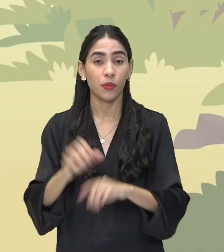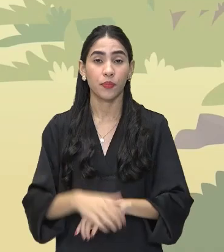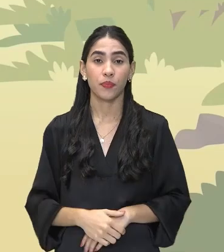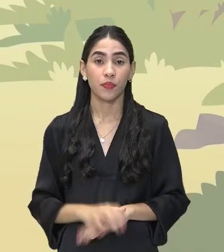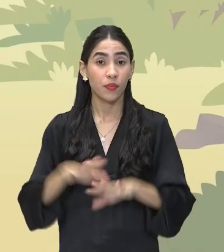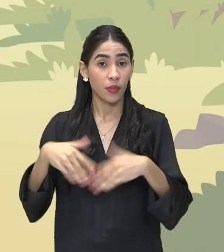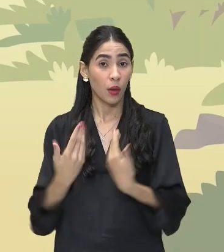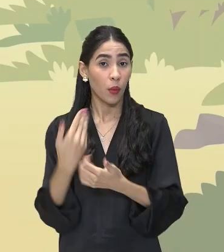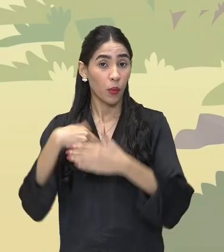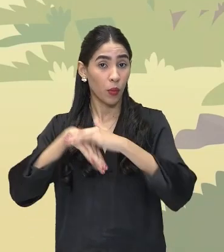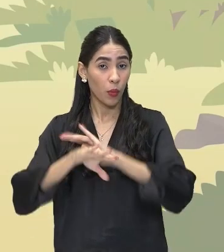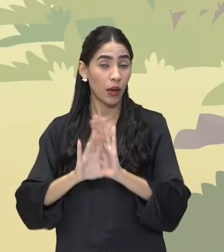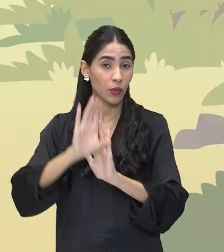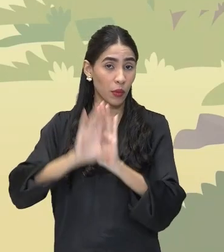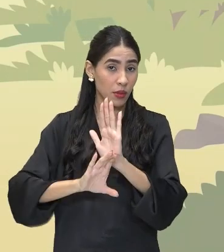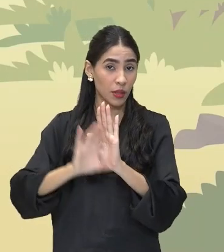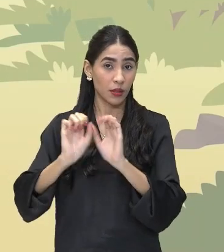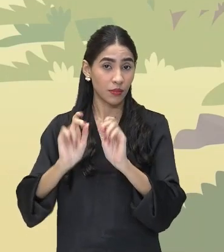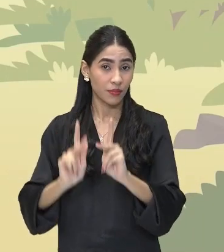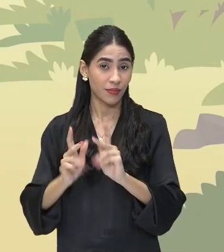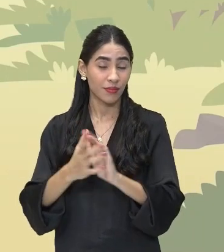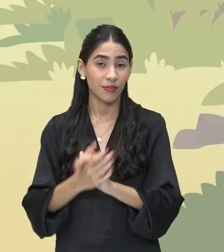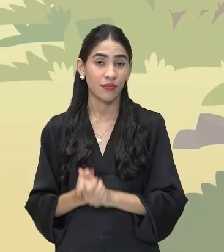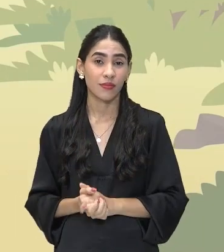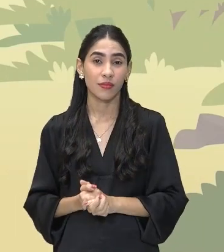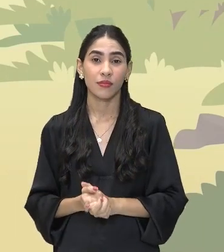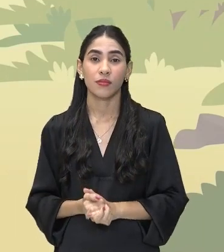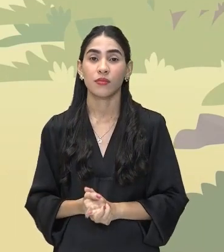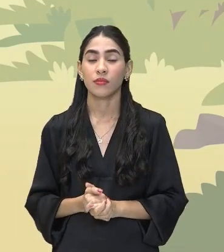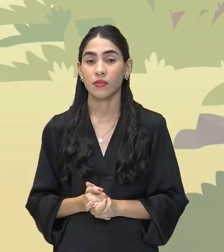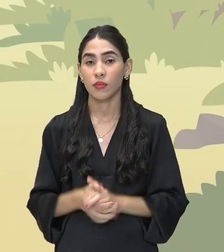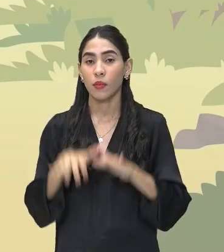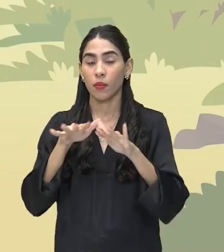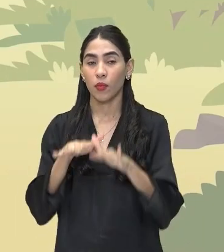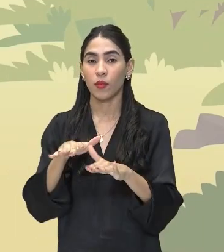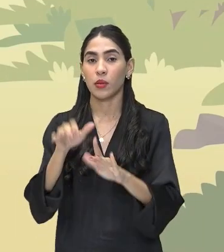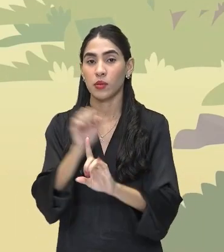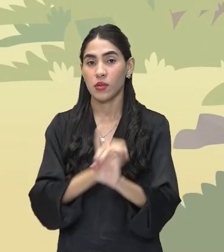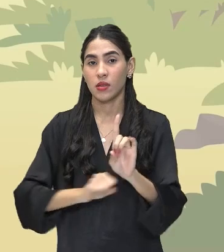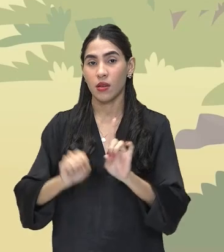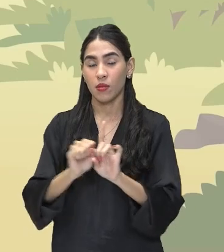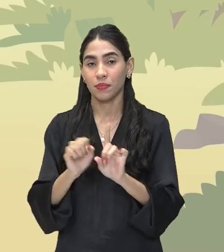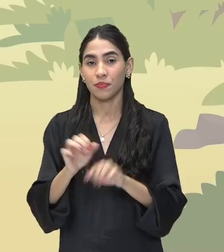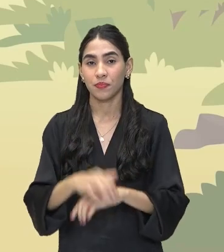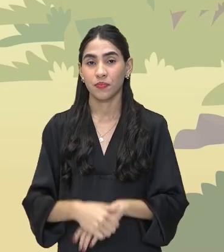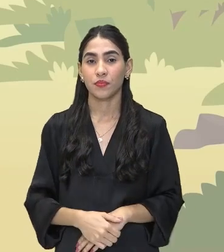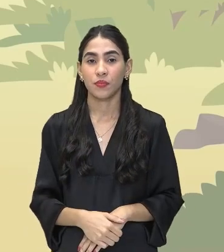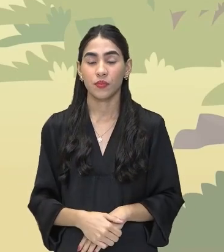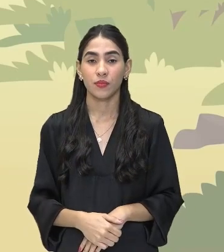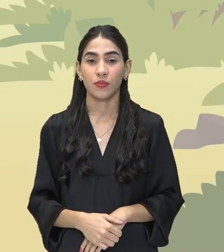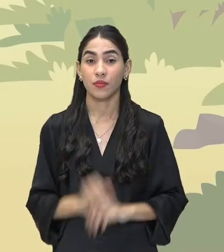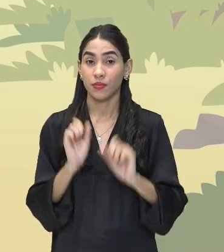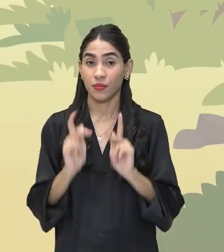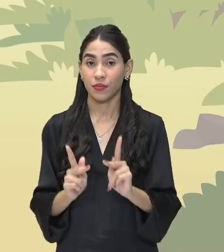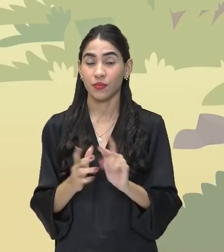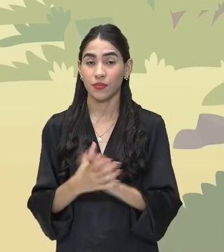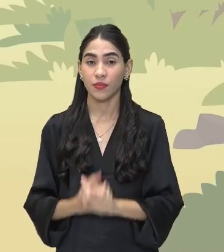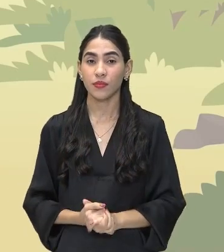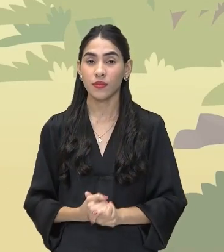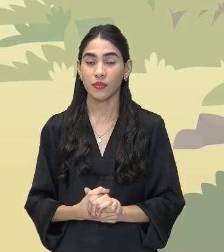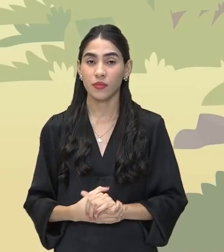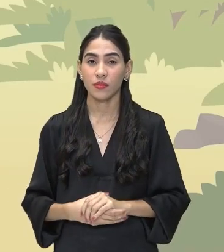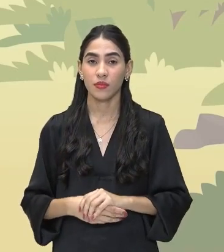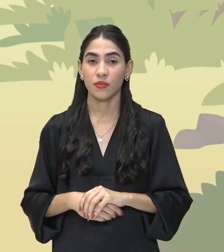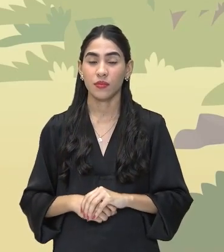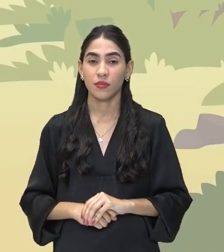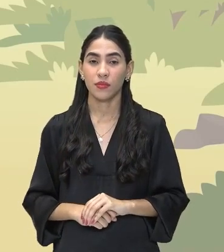aí essas definições que é de movimento social, certo? Muito bem.